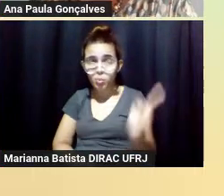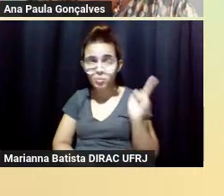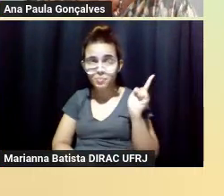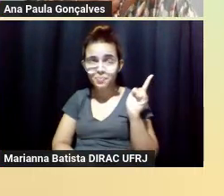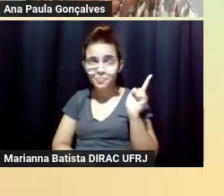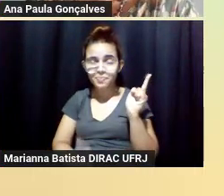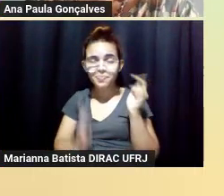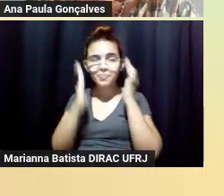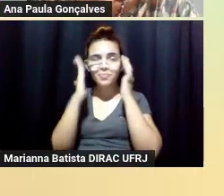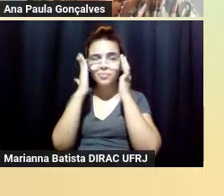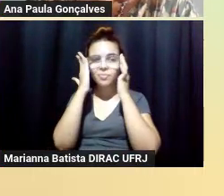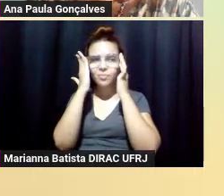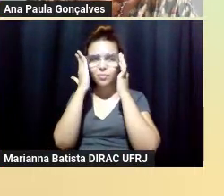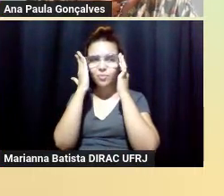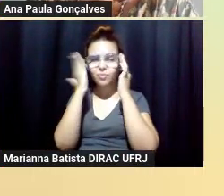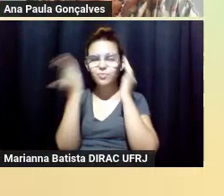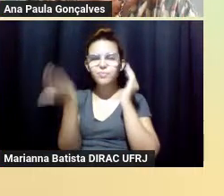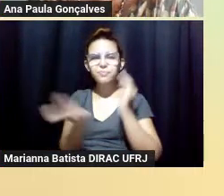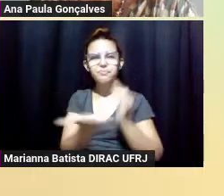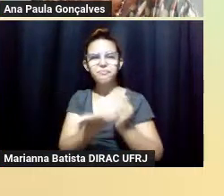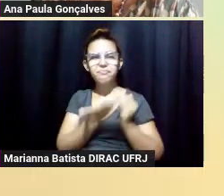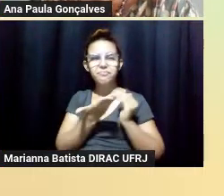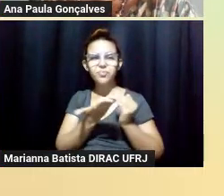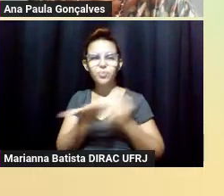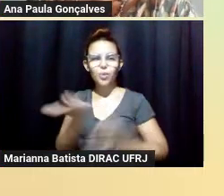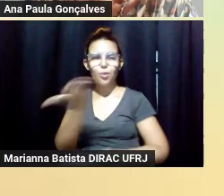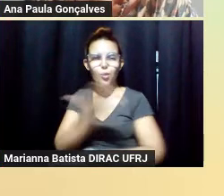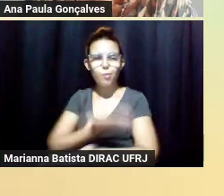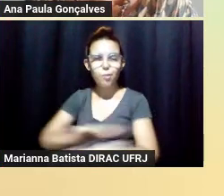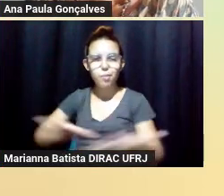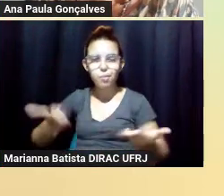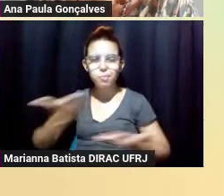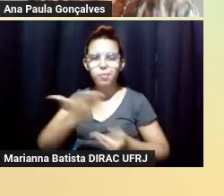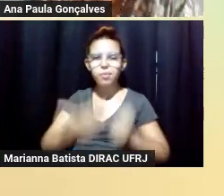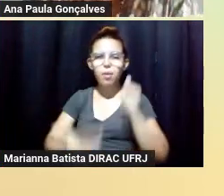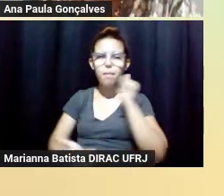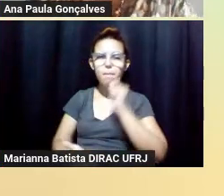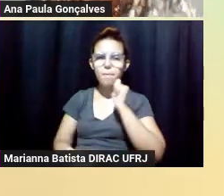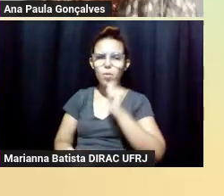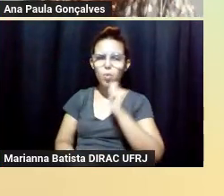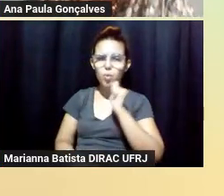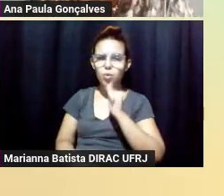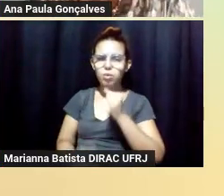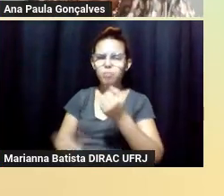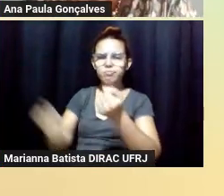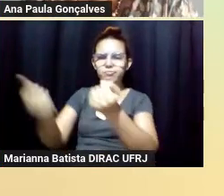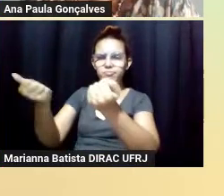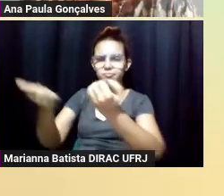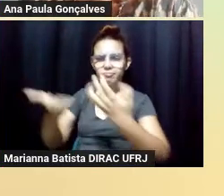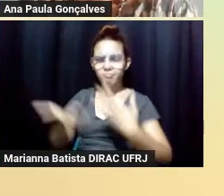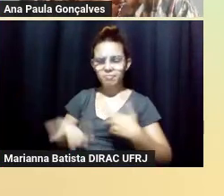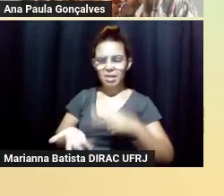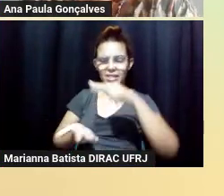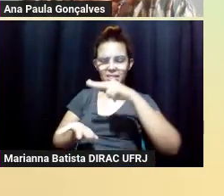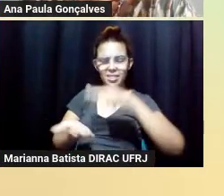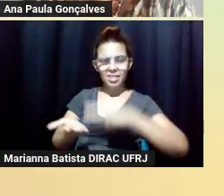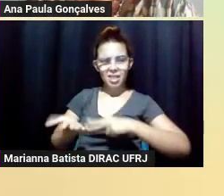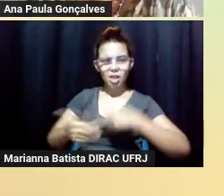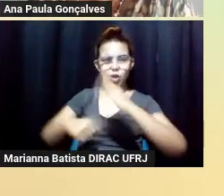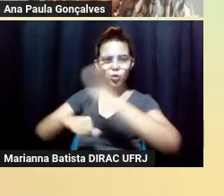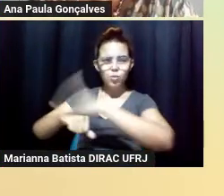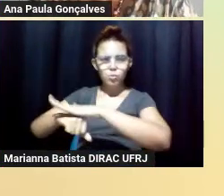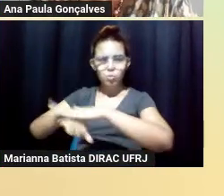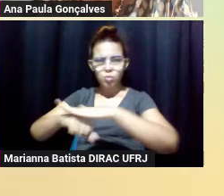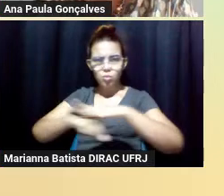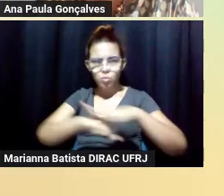quando eu converso com essas mulheres, elas me trazem algumas leituras de algumas mulheres pretas que eu não conhecia. Uma delas é a